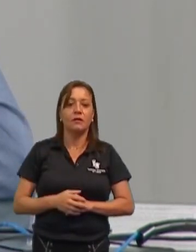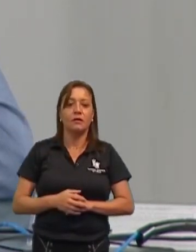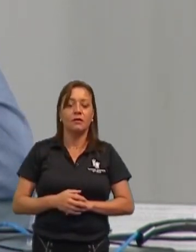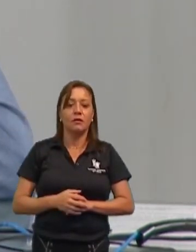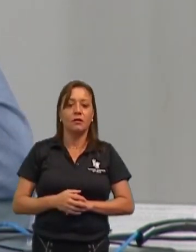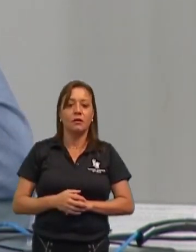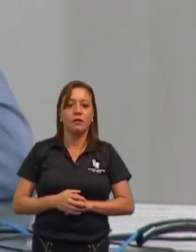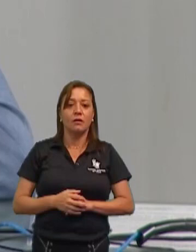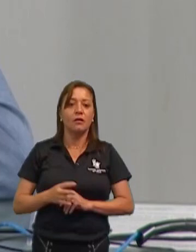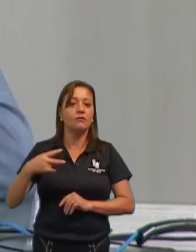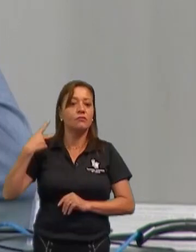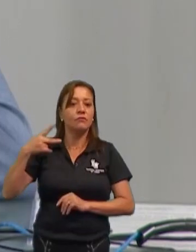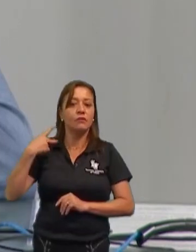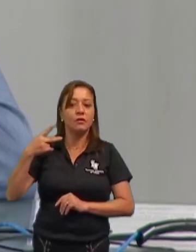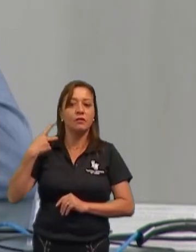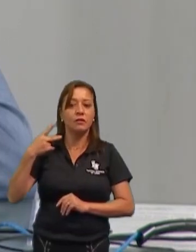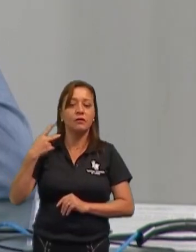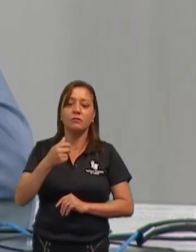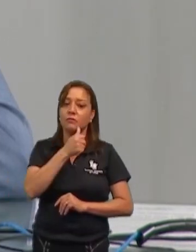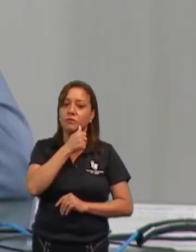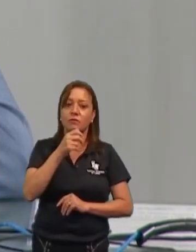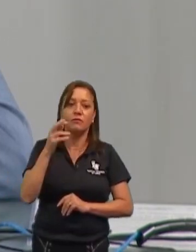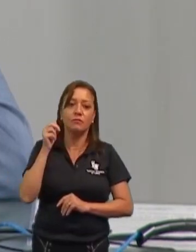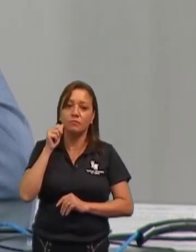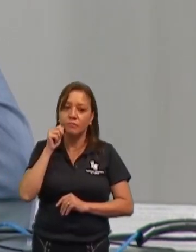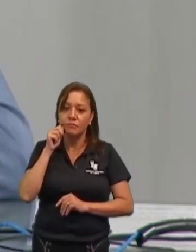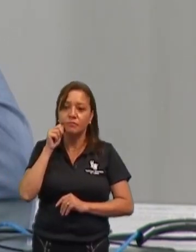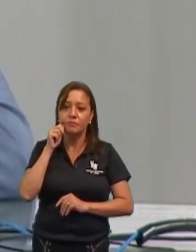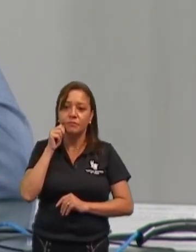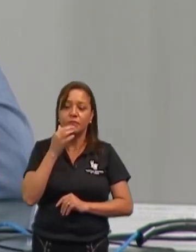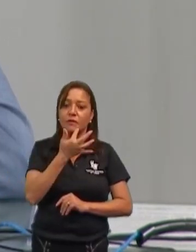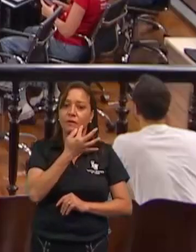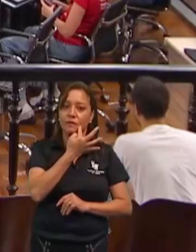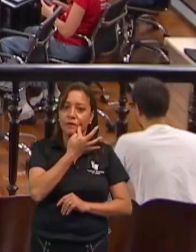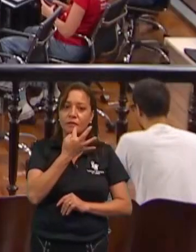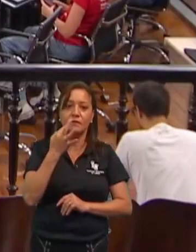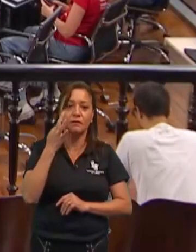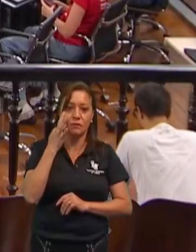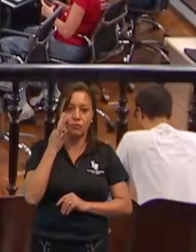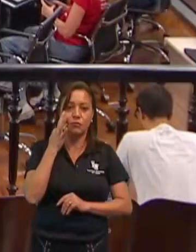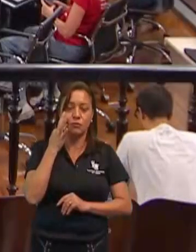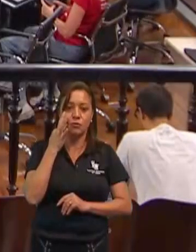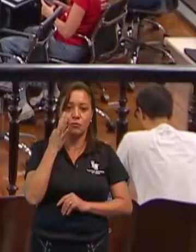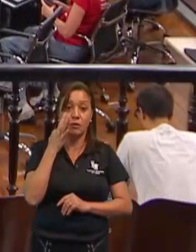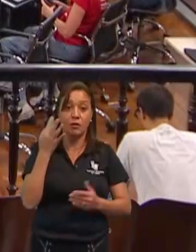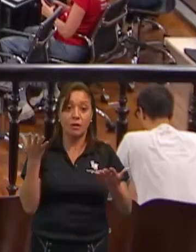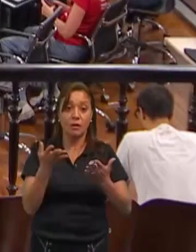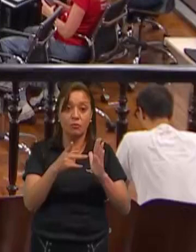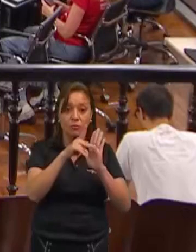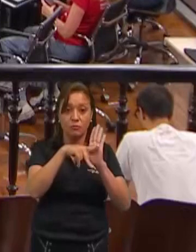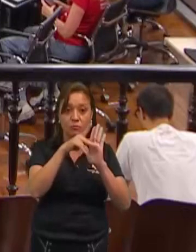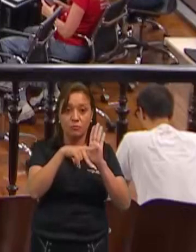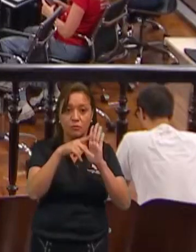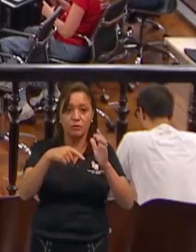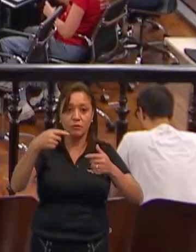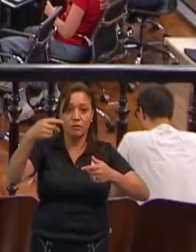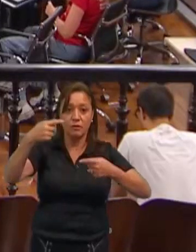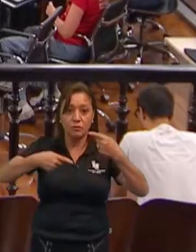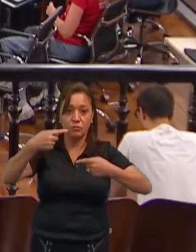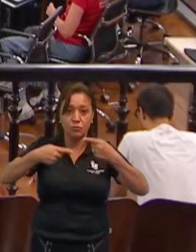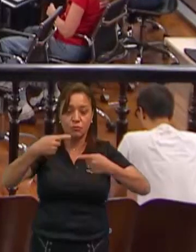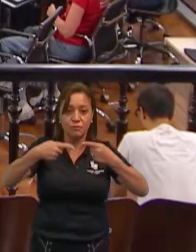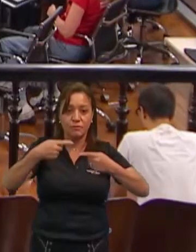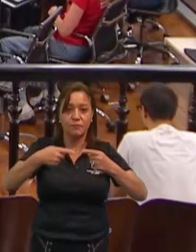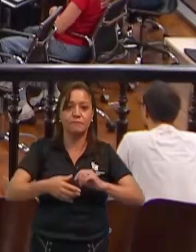vereadores. Sargento Melo Casal e vereadora Thalia Sobral. O projeto está em discussão.